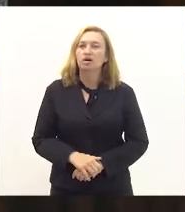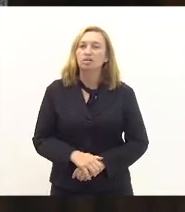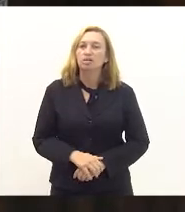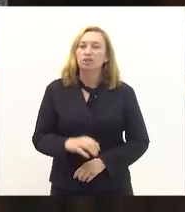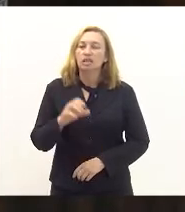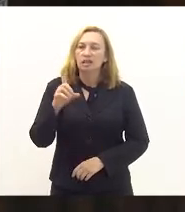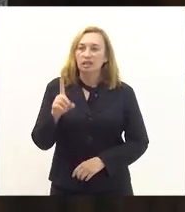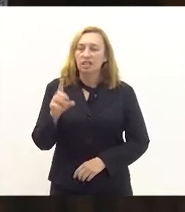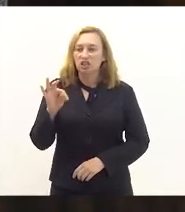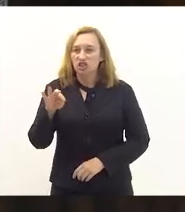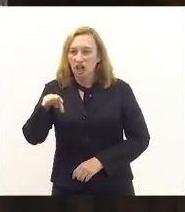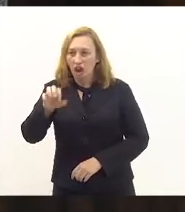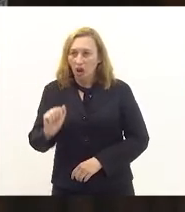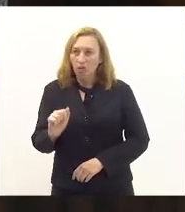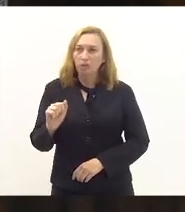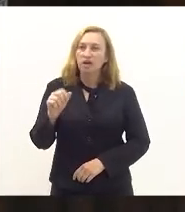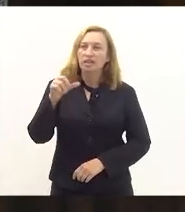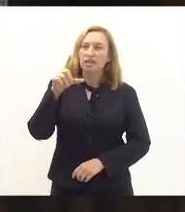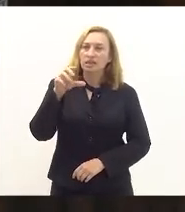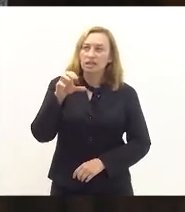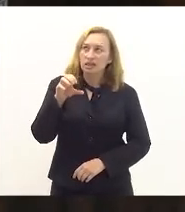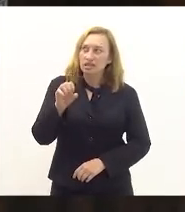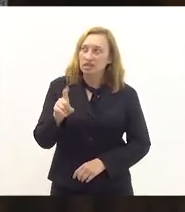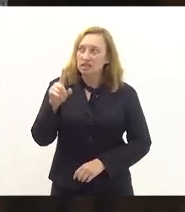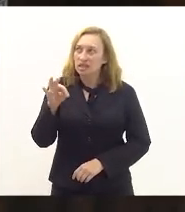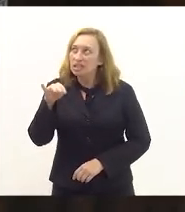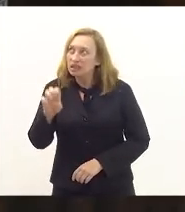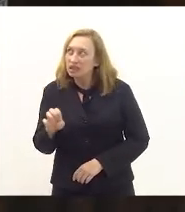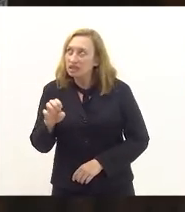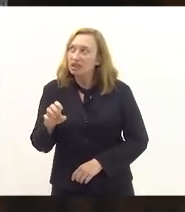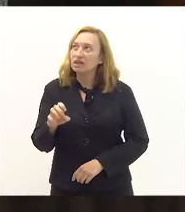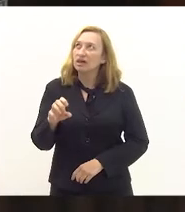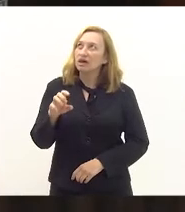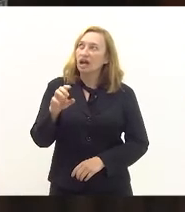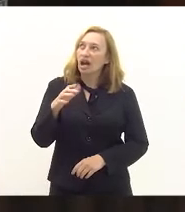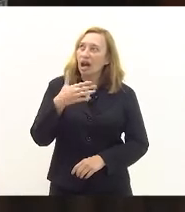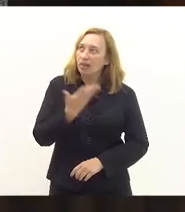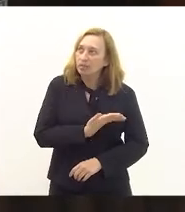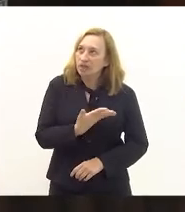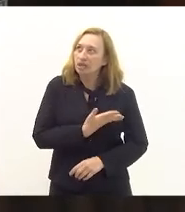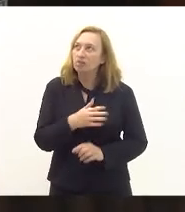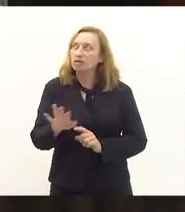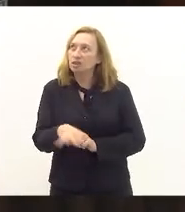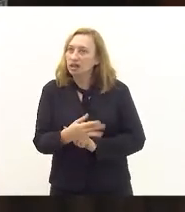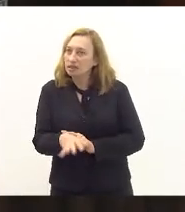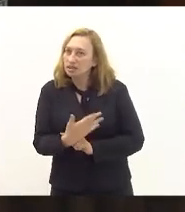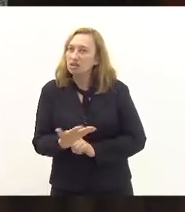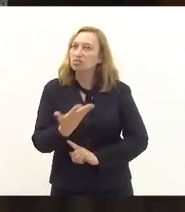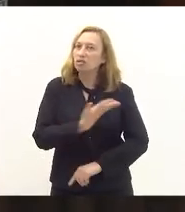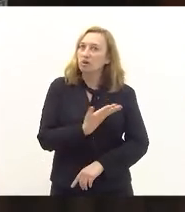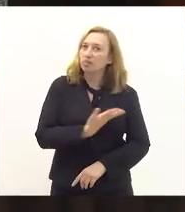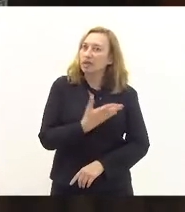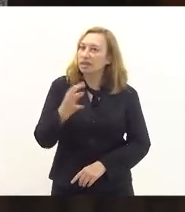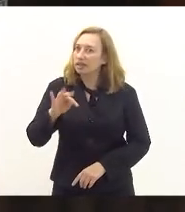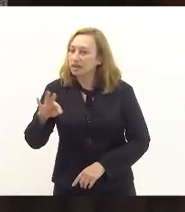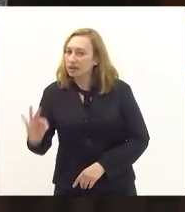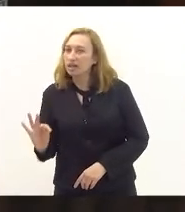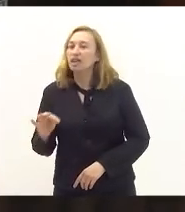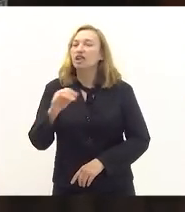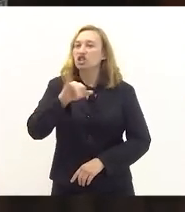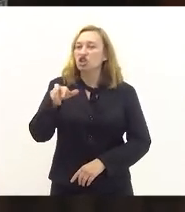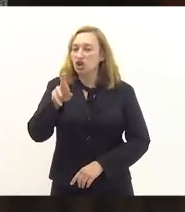Djalma Pereira, Silvio Gouveia, nosso amigo taxista, também nosso companheiro do PDT, Jairo